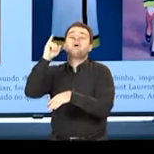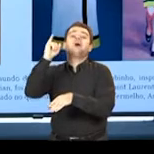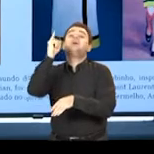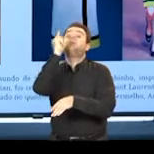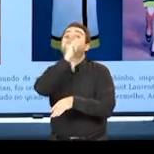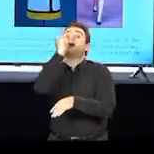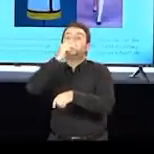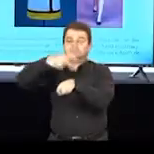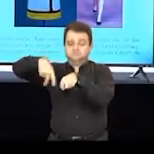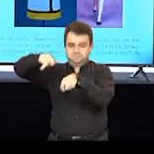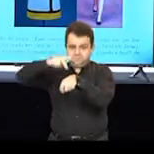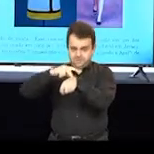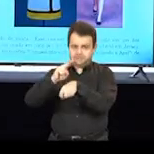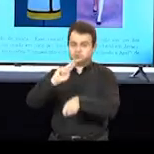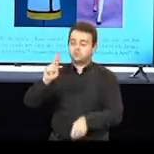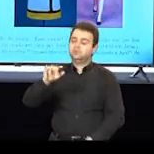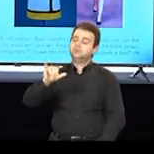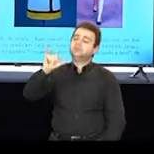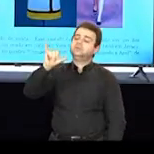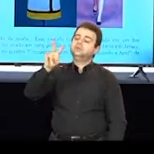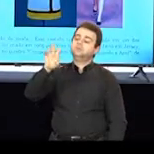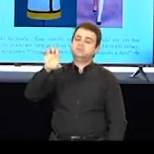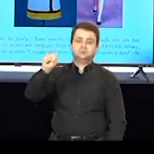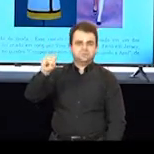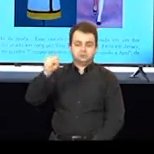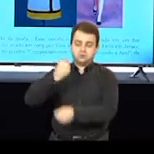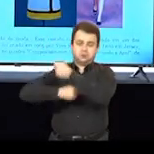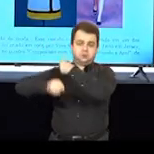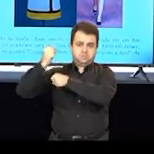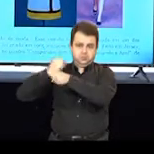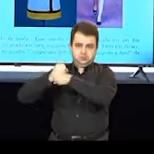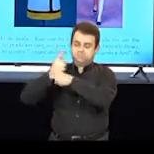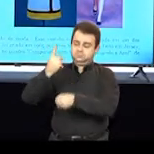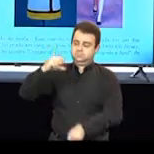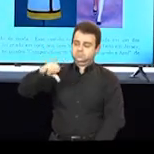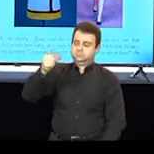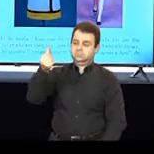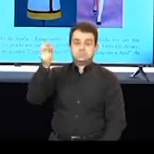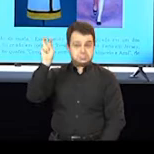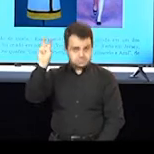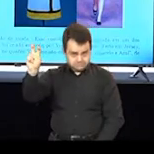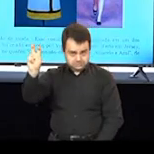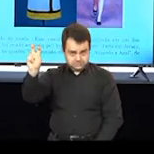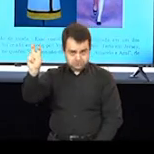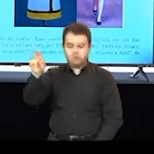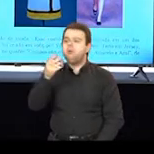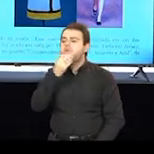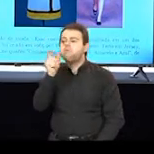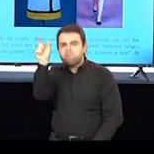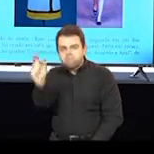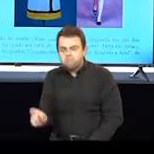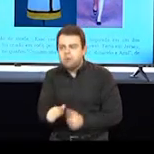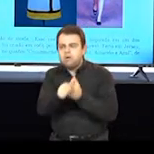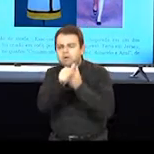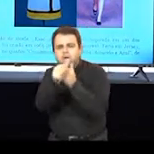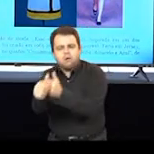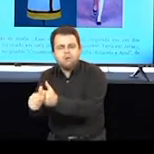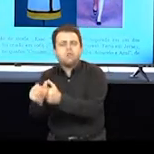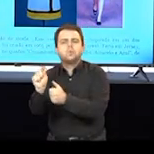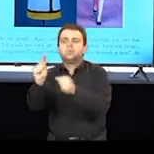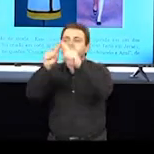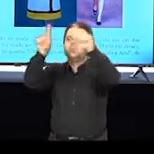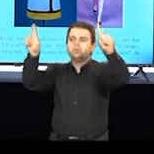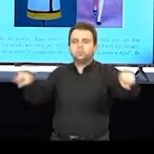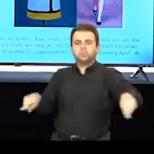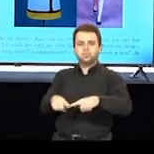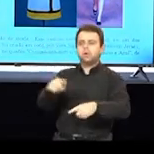Saint Laurent. Ele criou esse vestido em 1965, inspirado ou se apropriando da